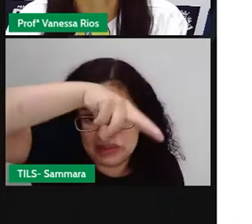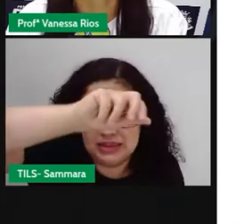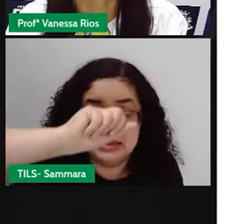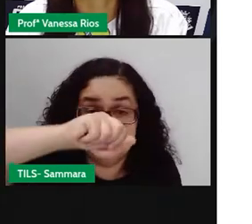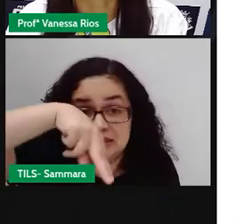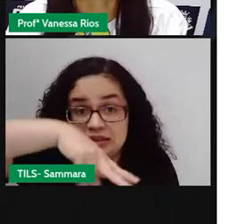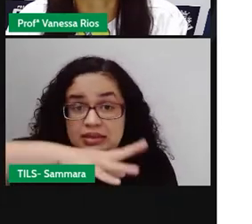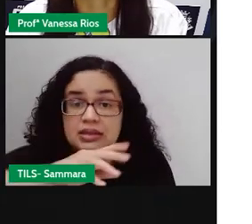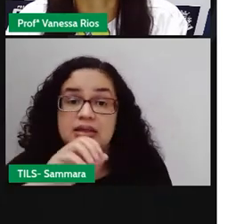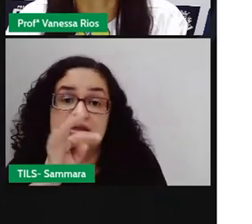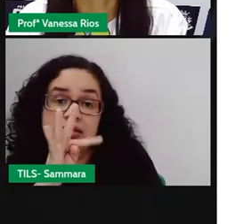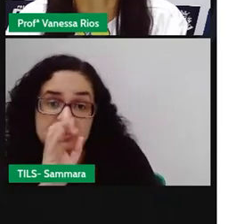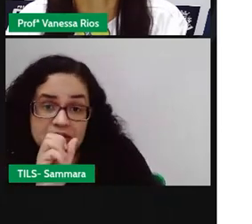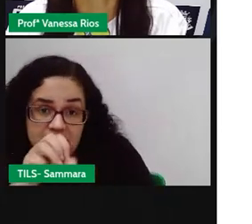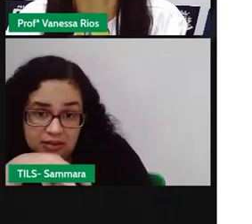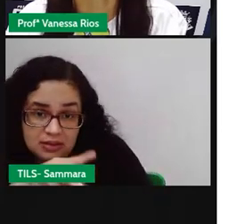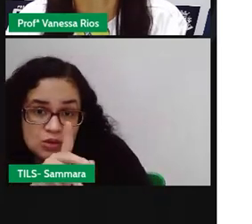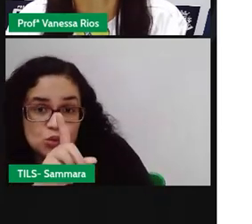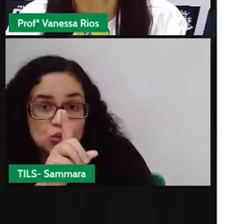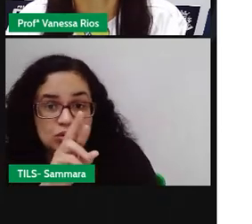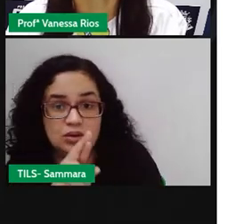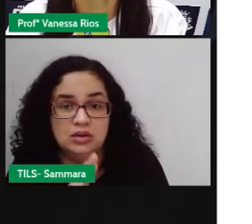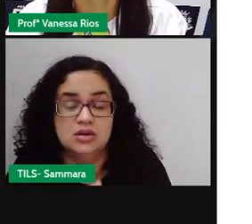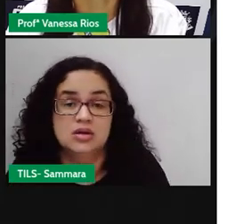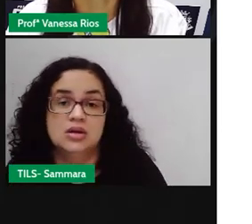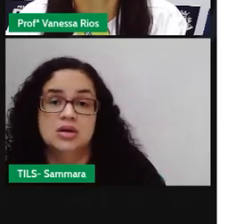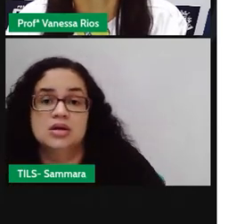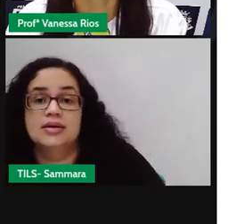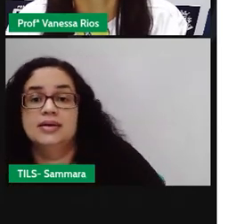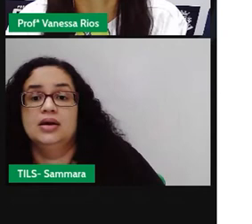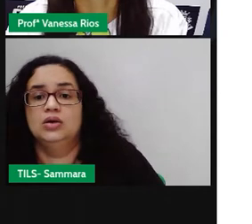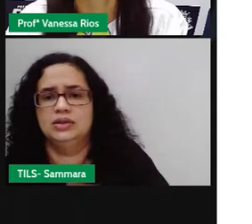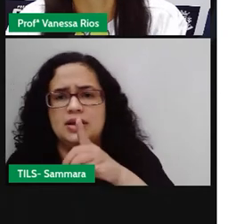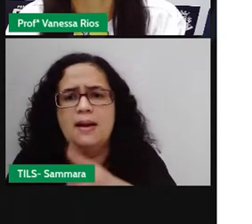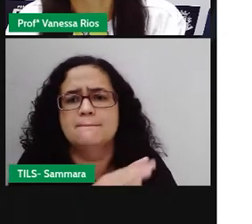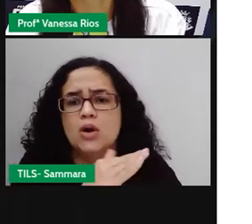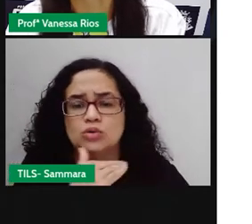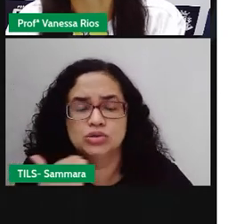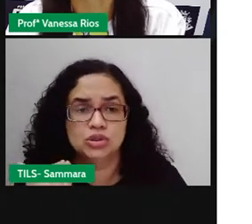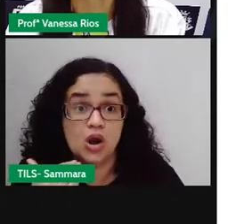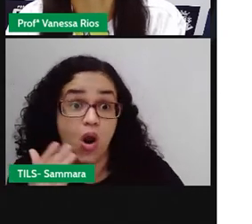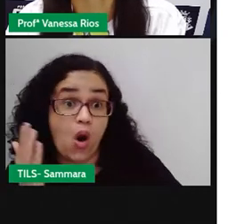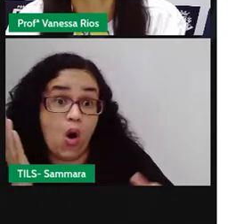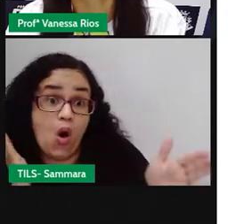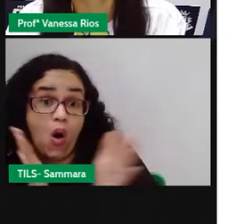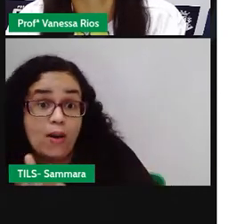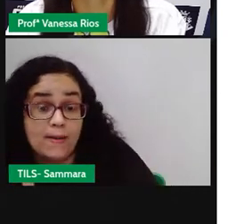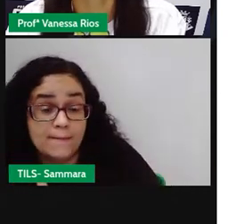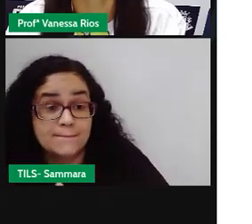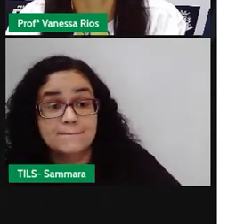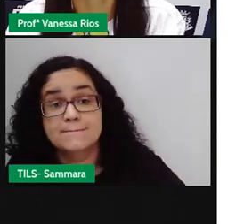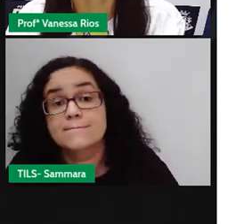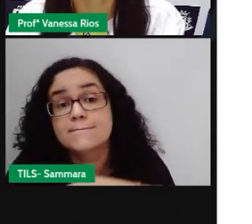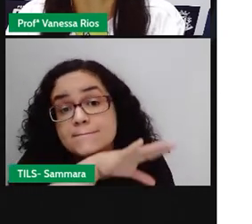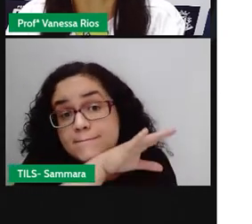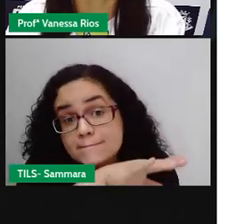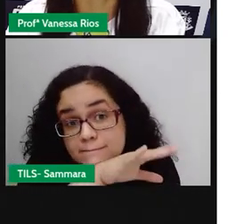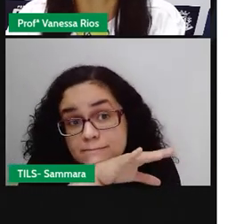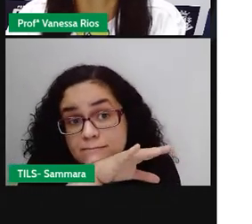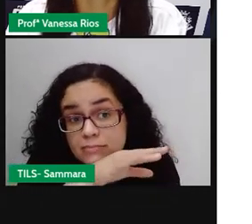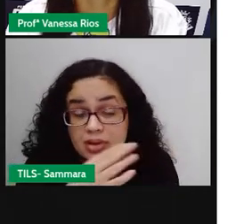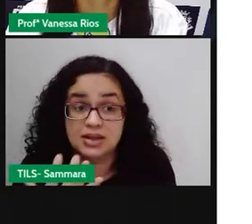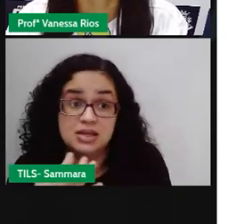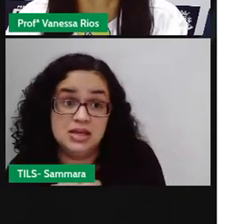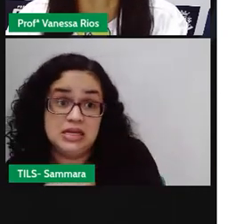durubi. Nanã, tampemá, durubi. Encontrei a morte. Corre, estou